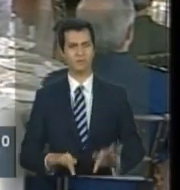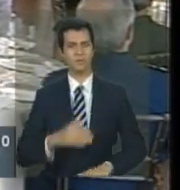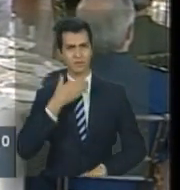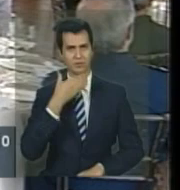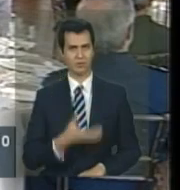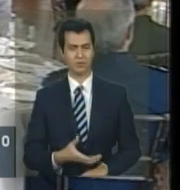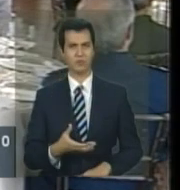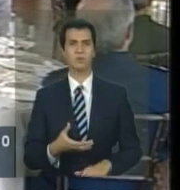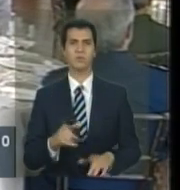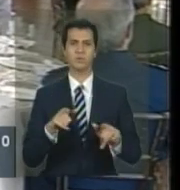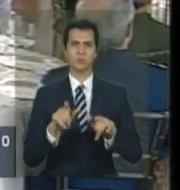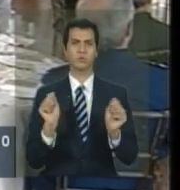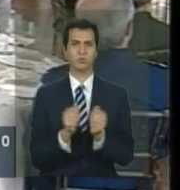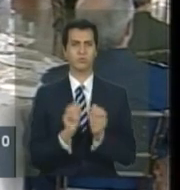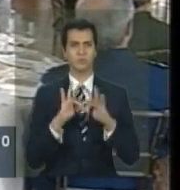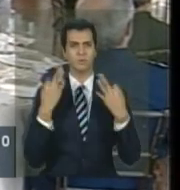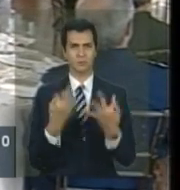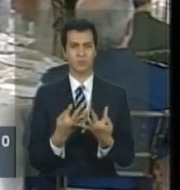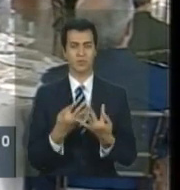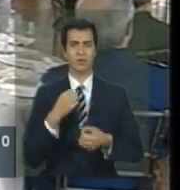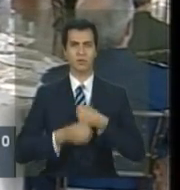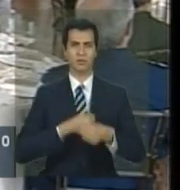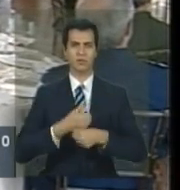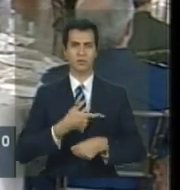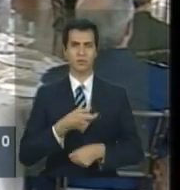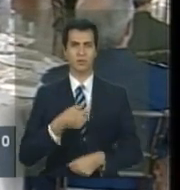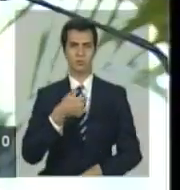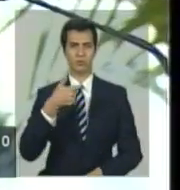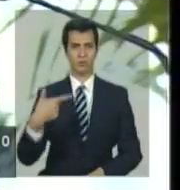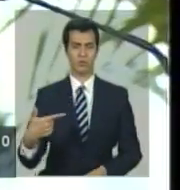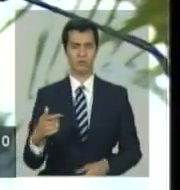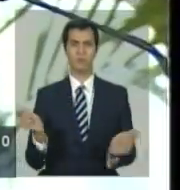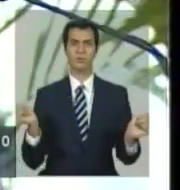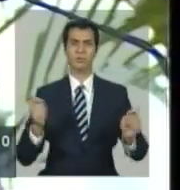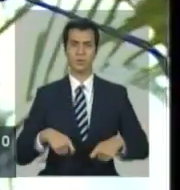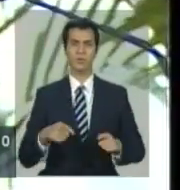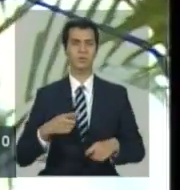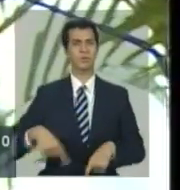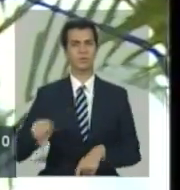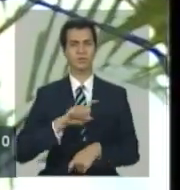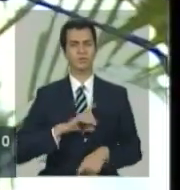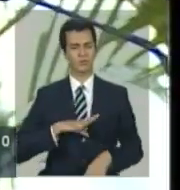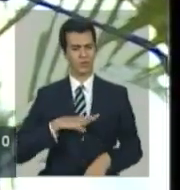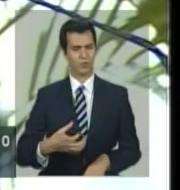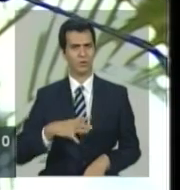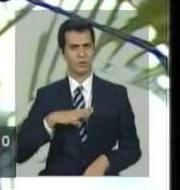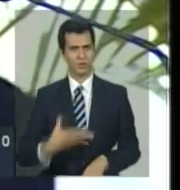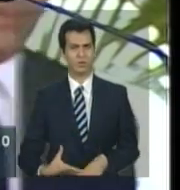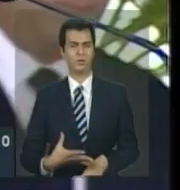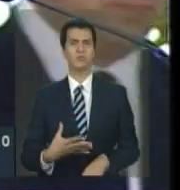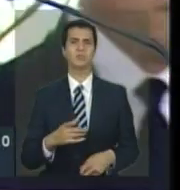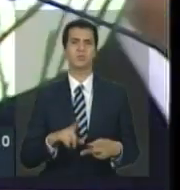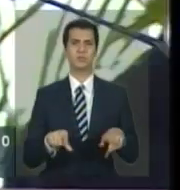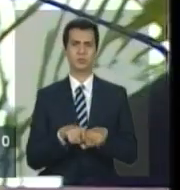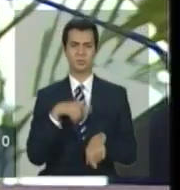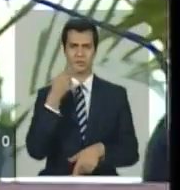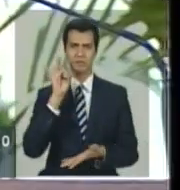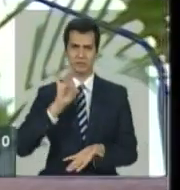seus familiares. Que 2012 possa contar com a coragem e sinceridade de Vossa